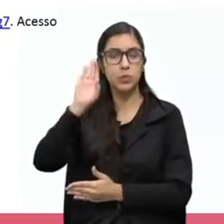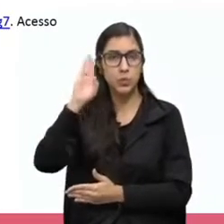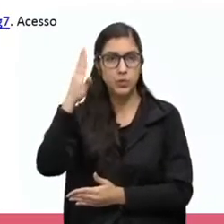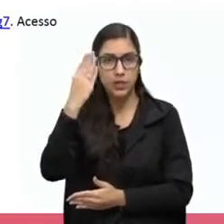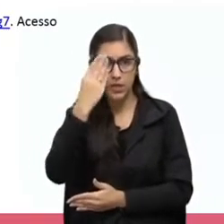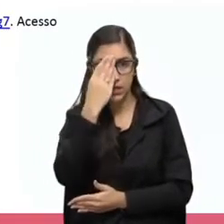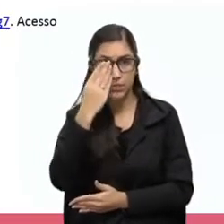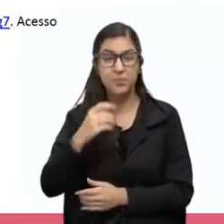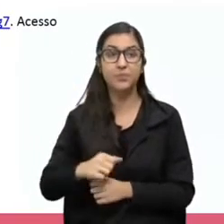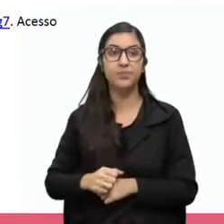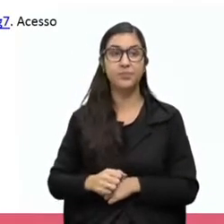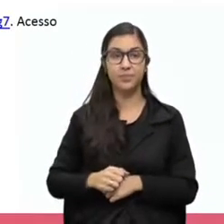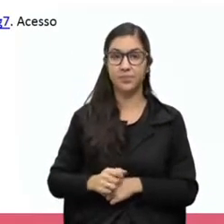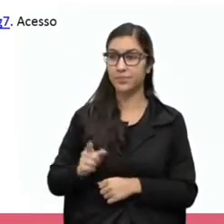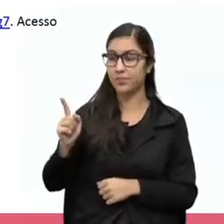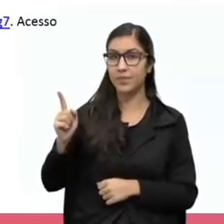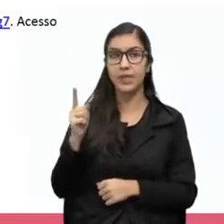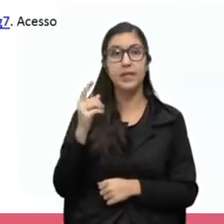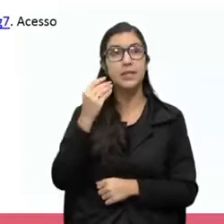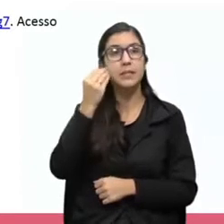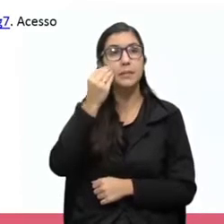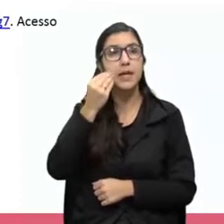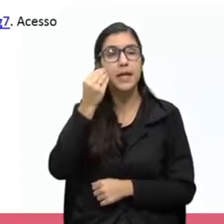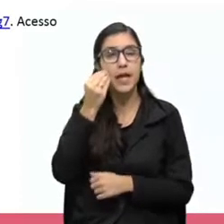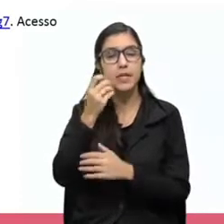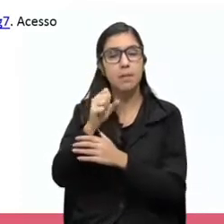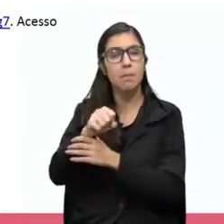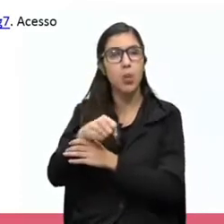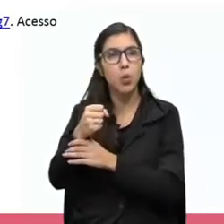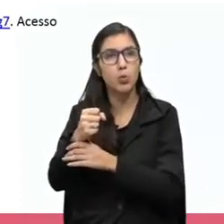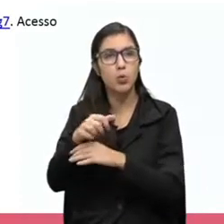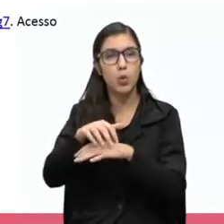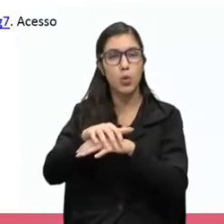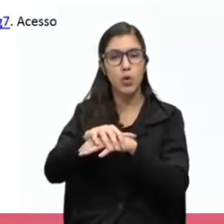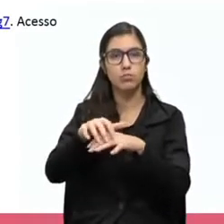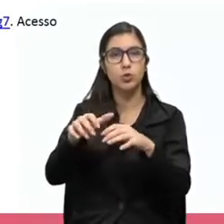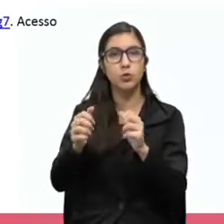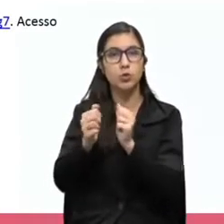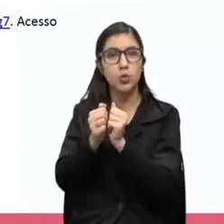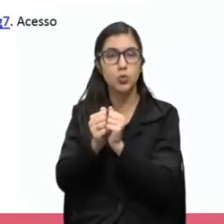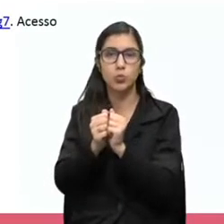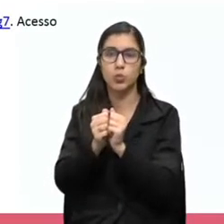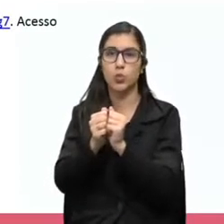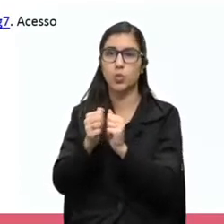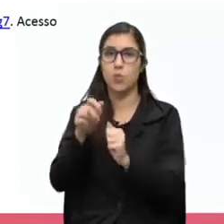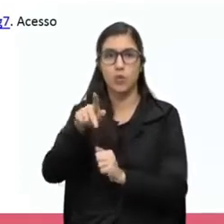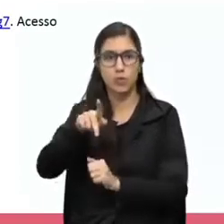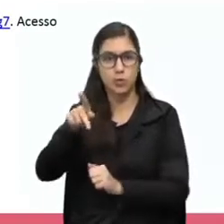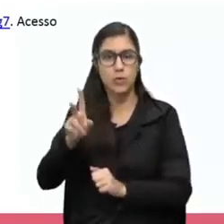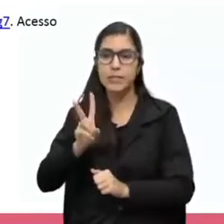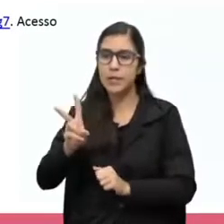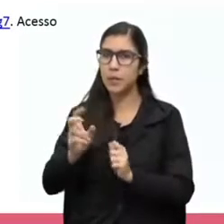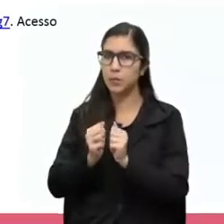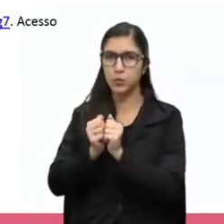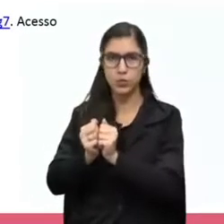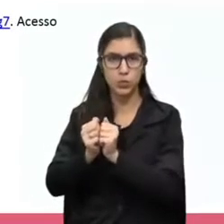Experiências motoras realizadas pela criança com o professor, sempre mediado,